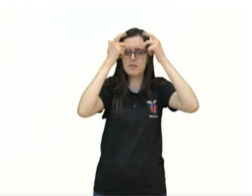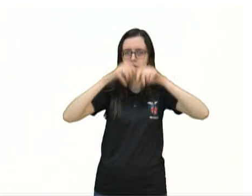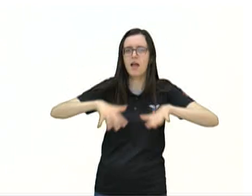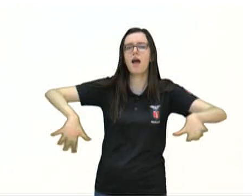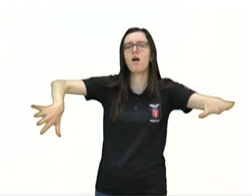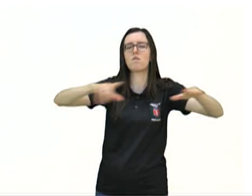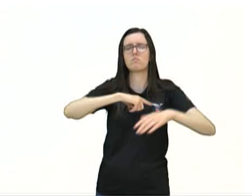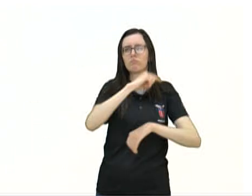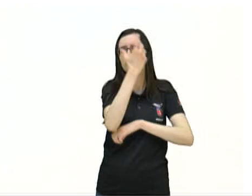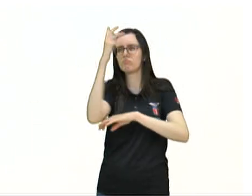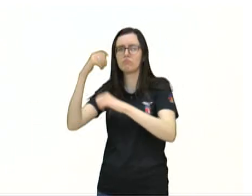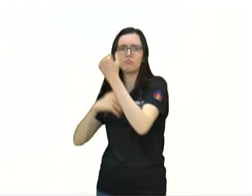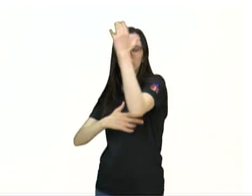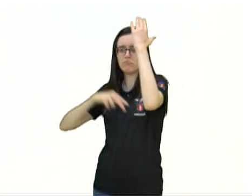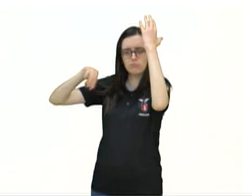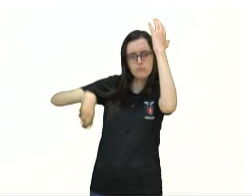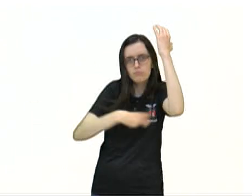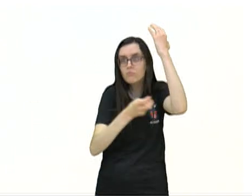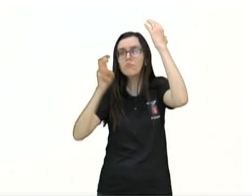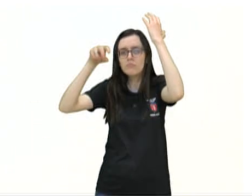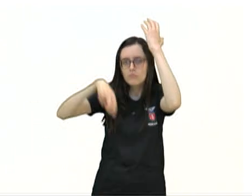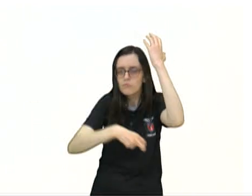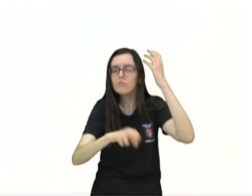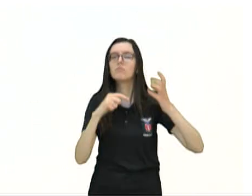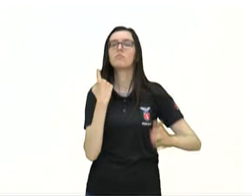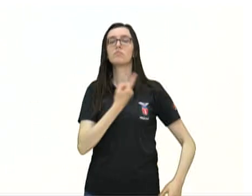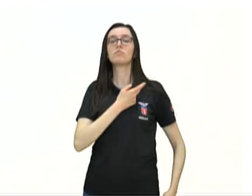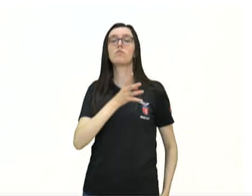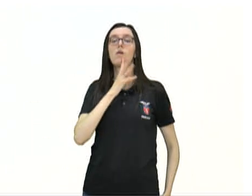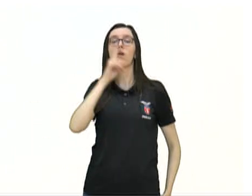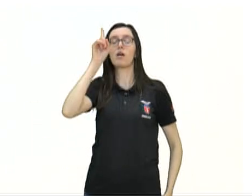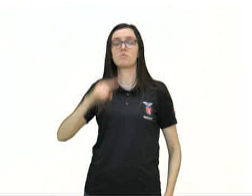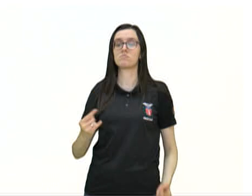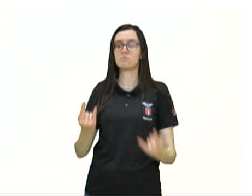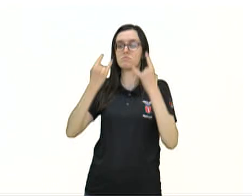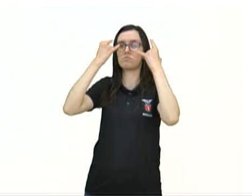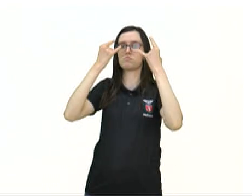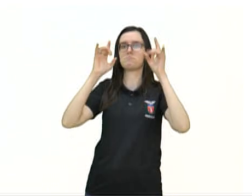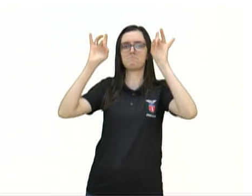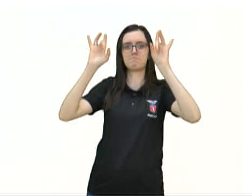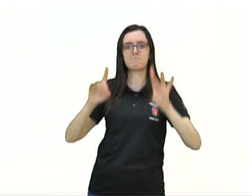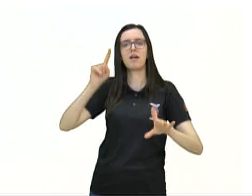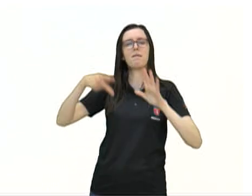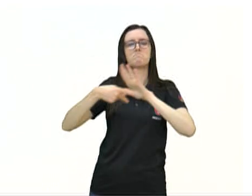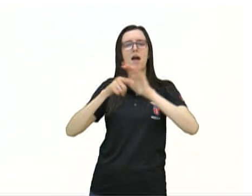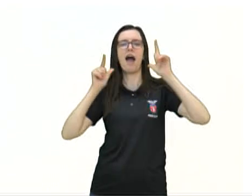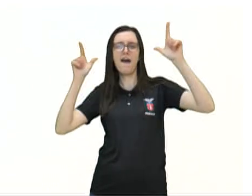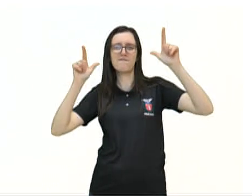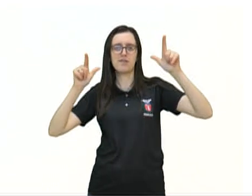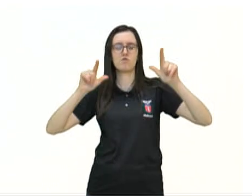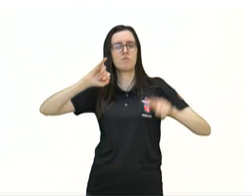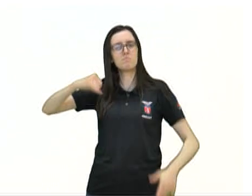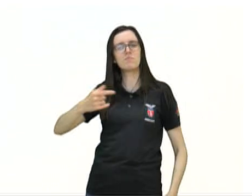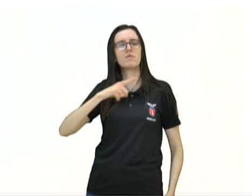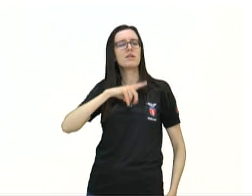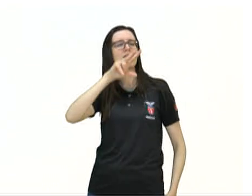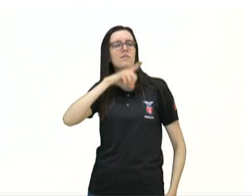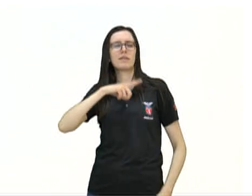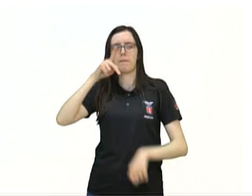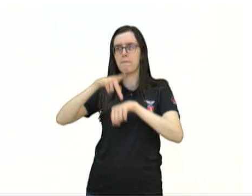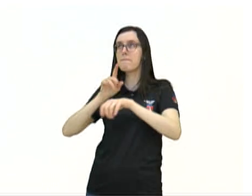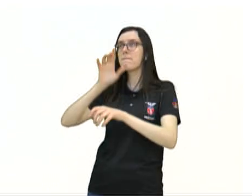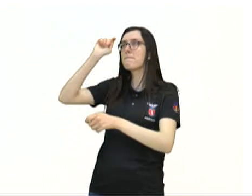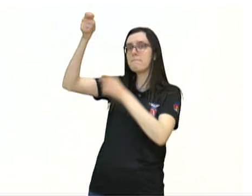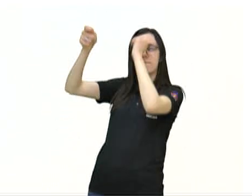entre matas e trilhas nos levam a conhecer verdadeiros tesouros do turismo da aventura, como rally, rapel, ciclismo,